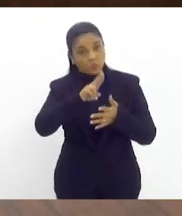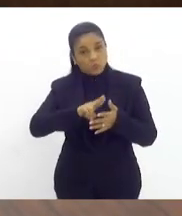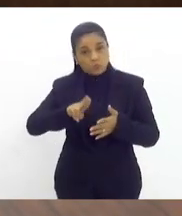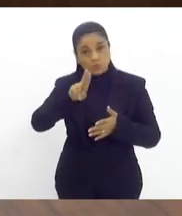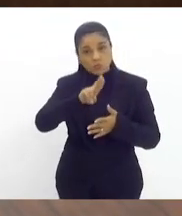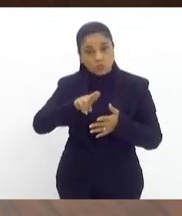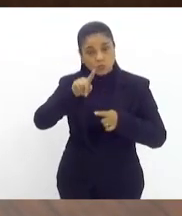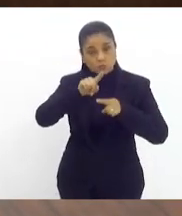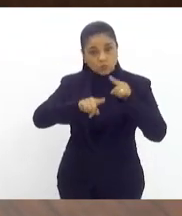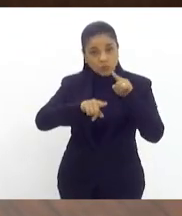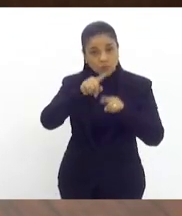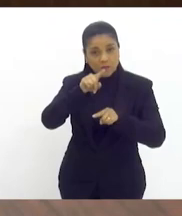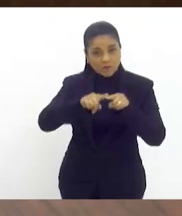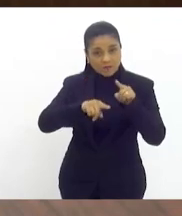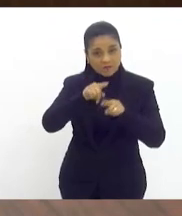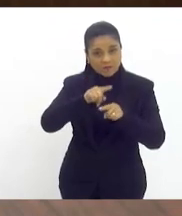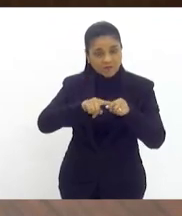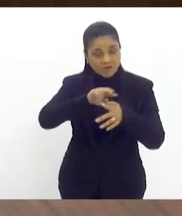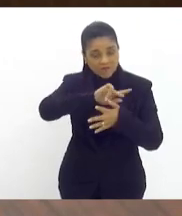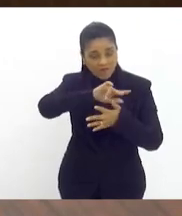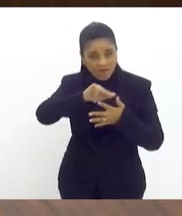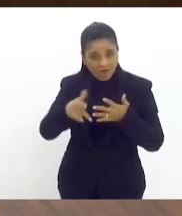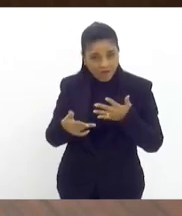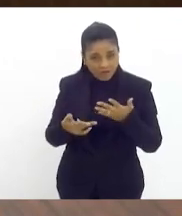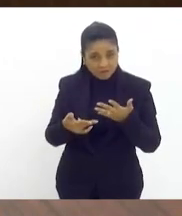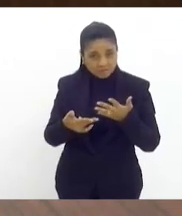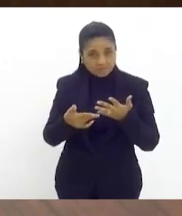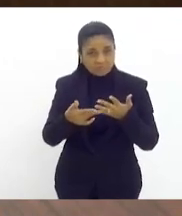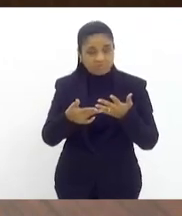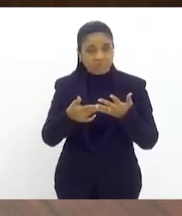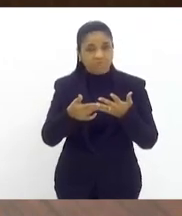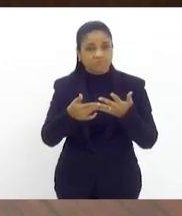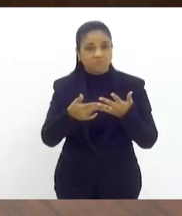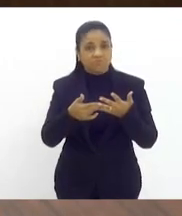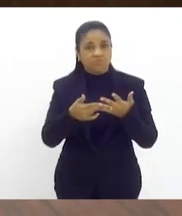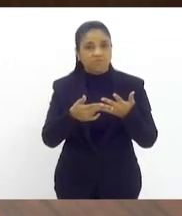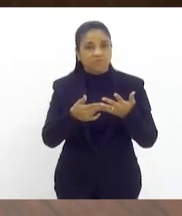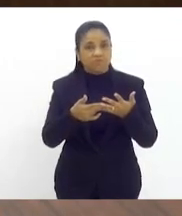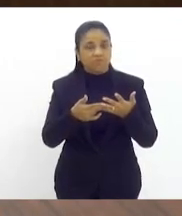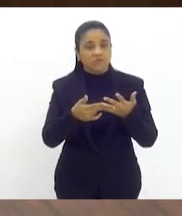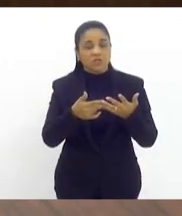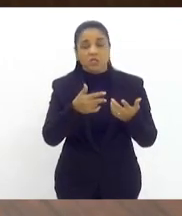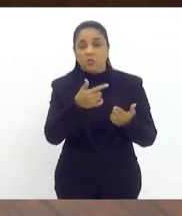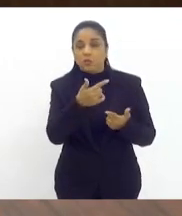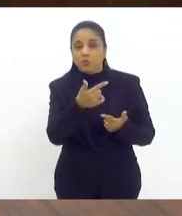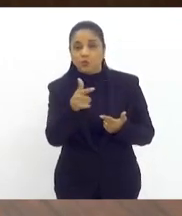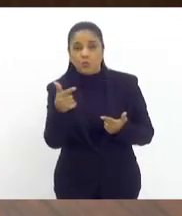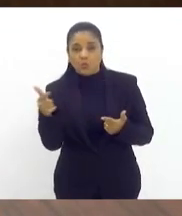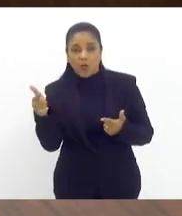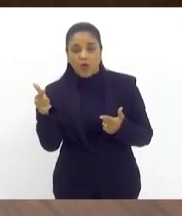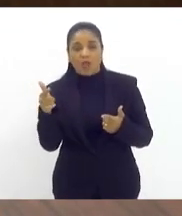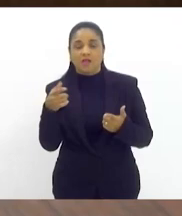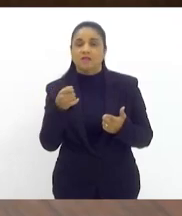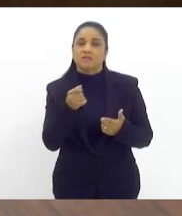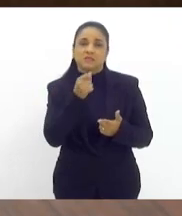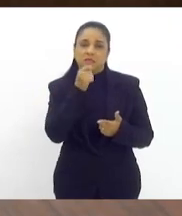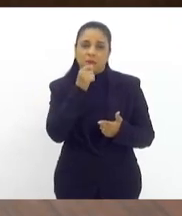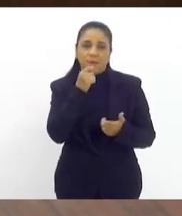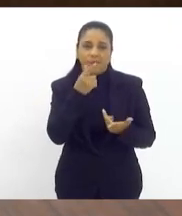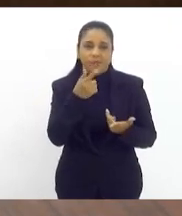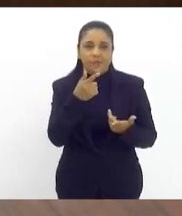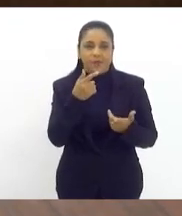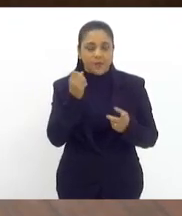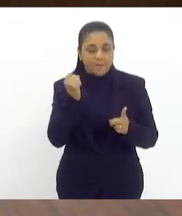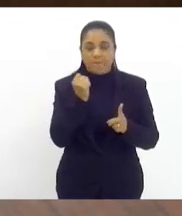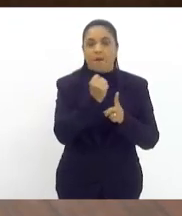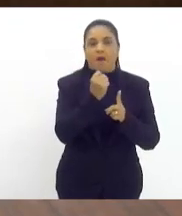equipamentos e artefatos que não tem força letal como o taser, mas a gente já viu em